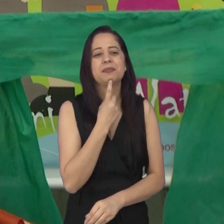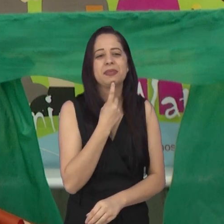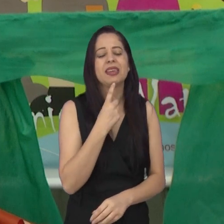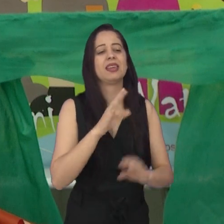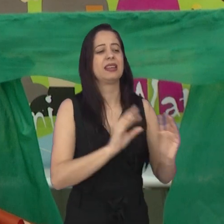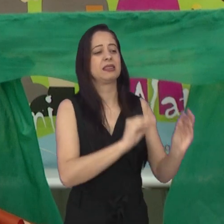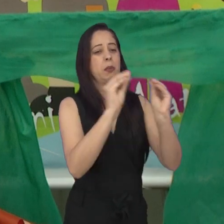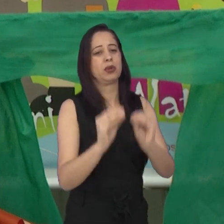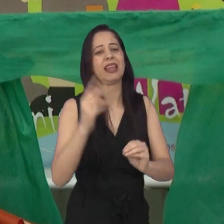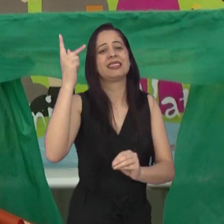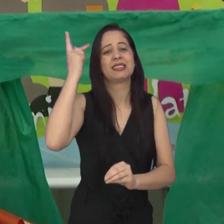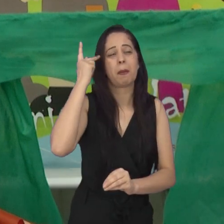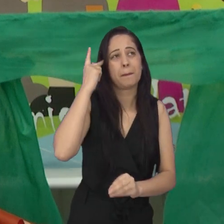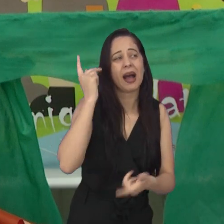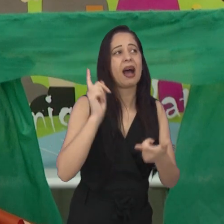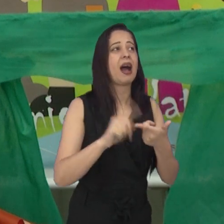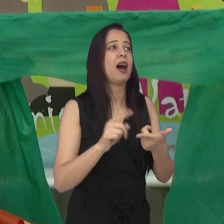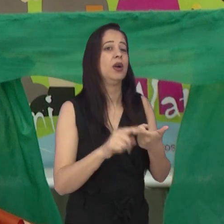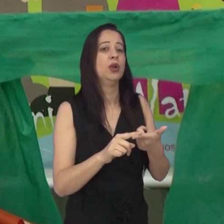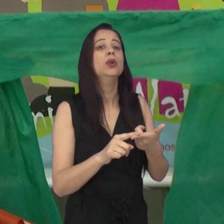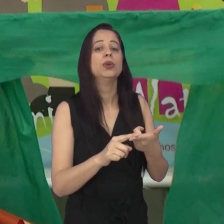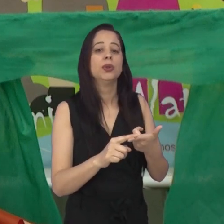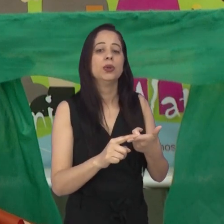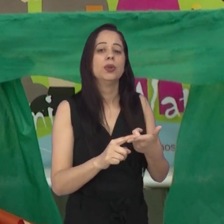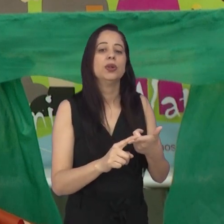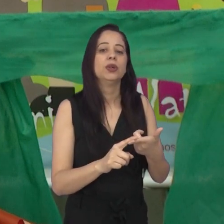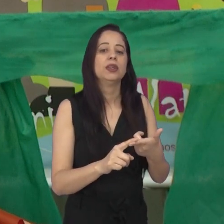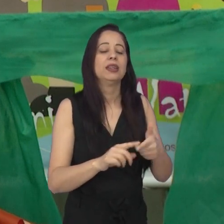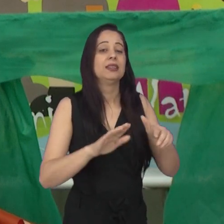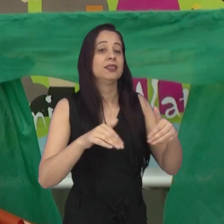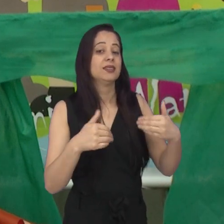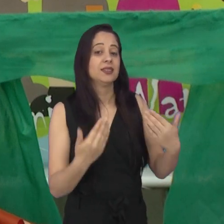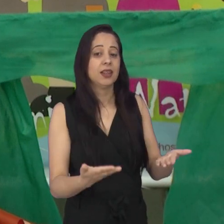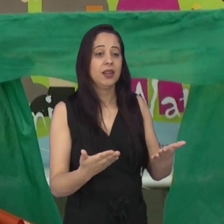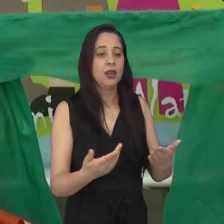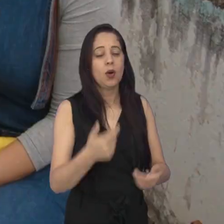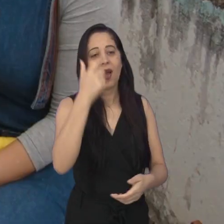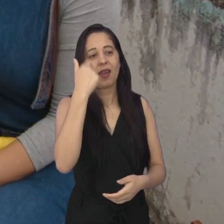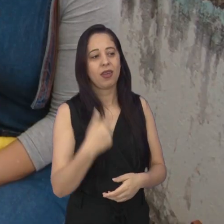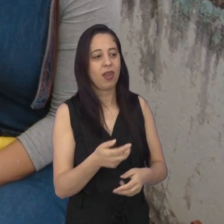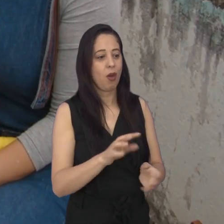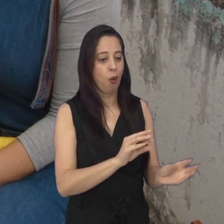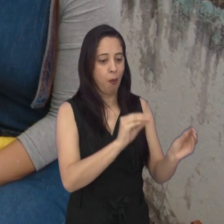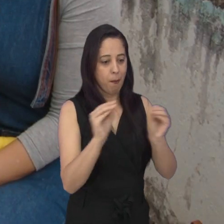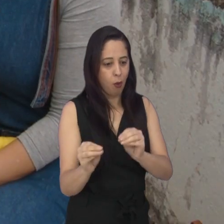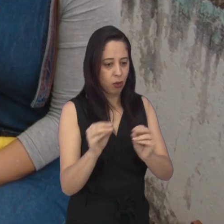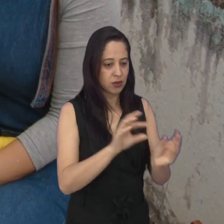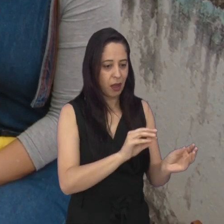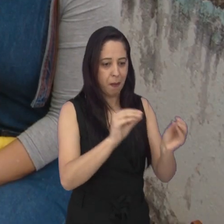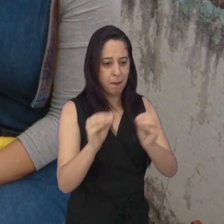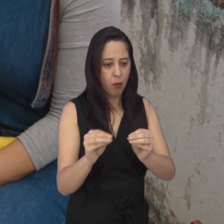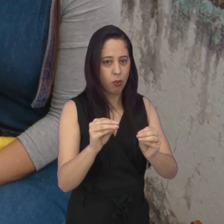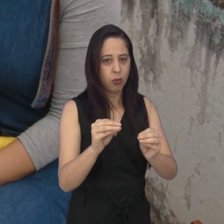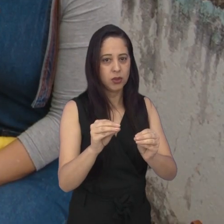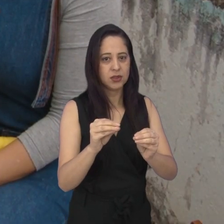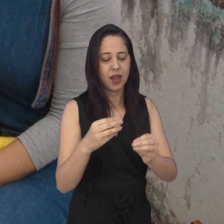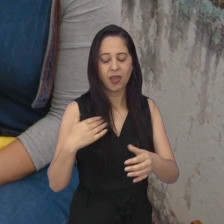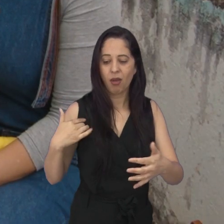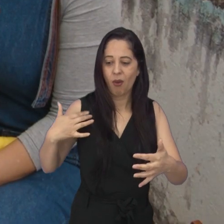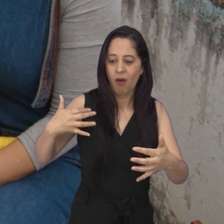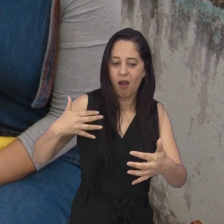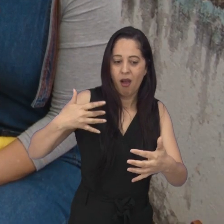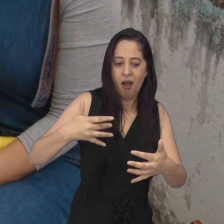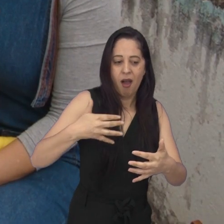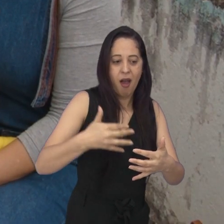Paulo, morei pela a empresa dos Salesianos, né? E aí nesse caminho eu fui, assim, criando